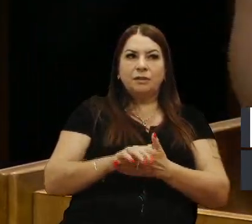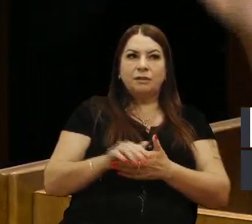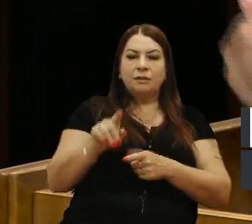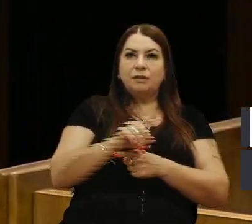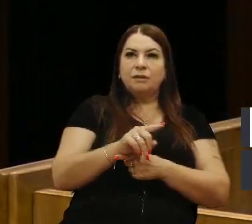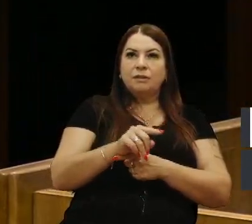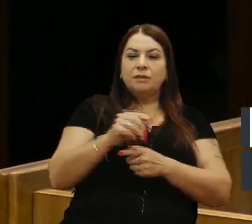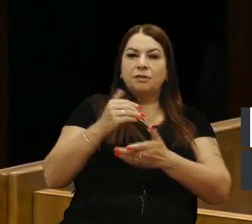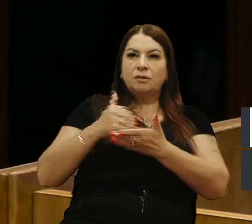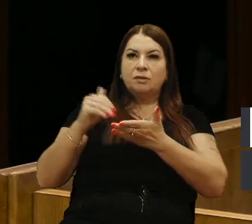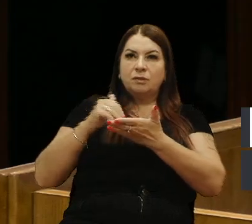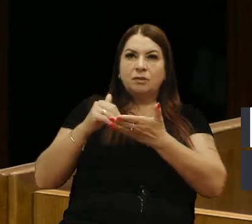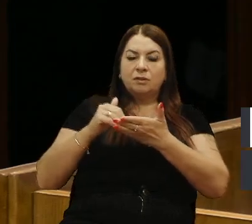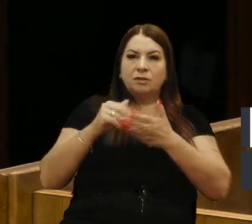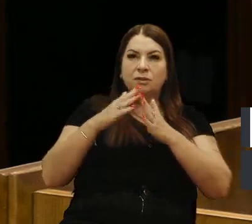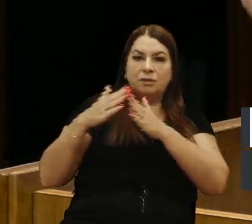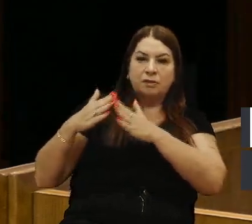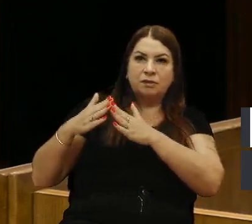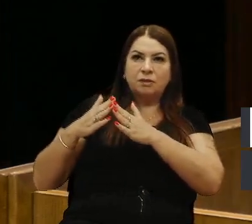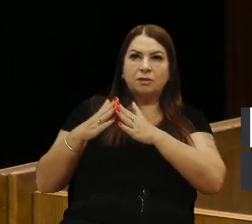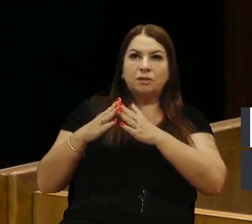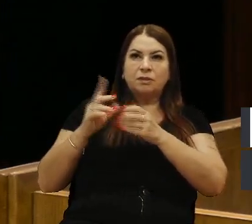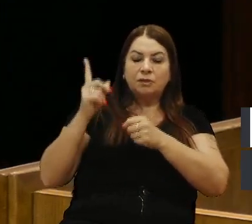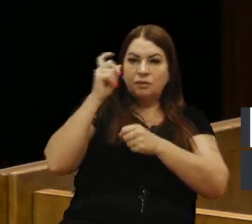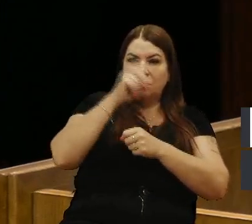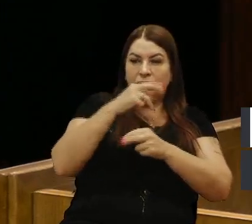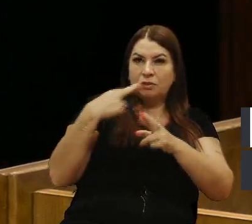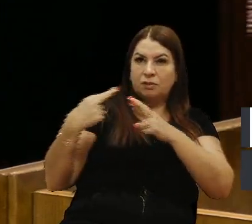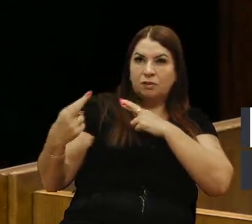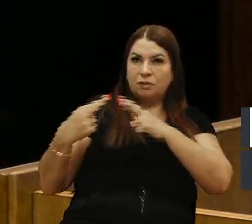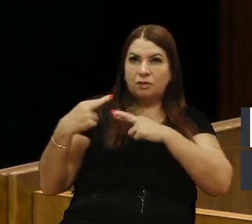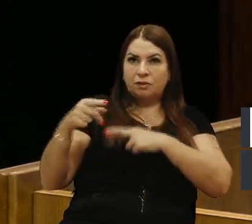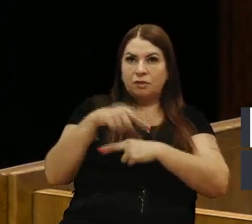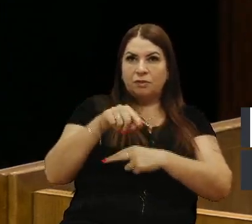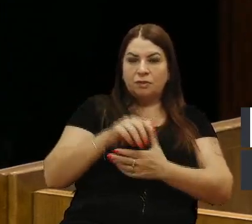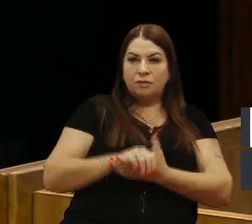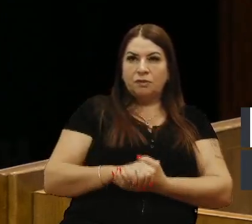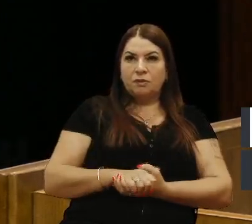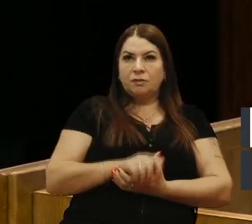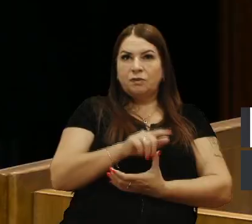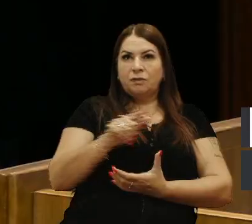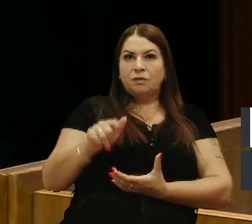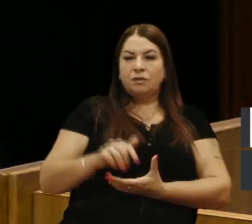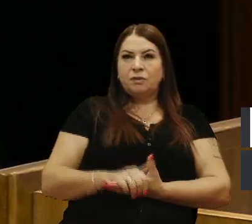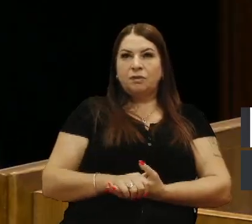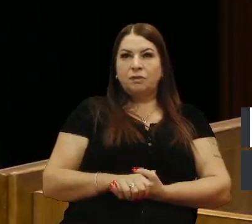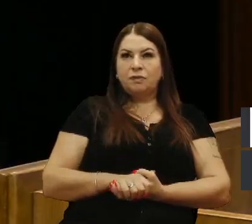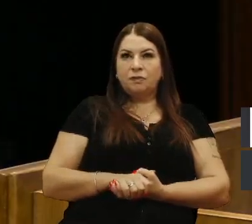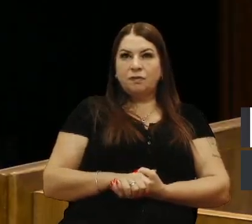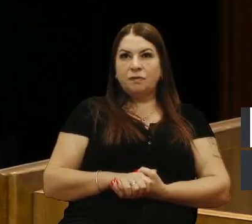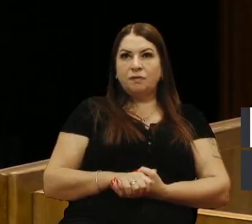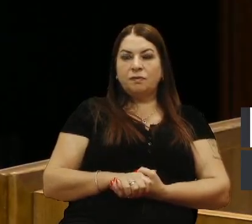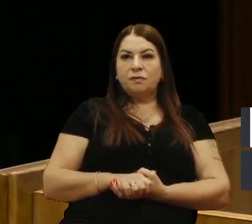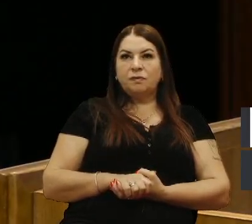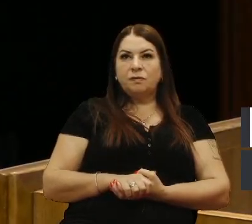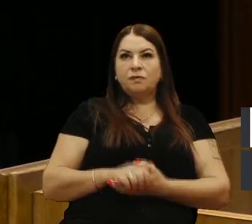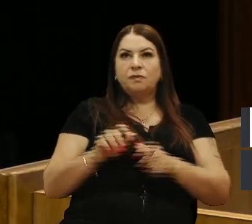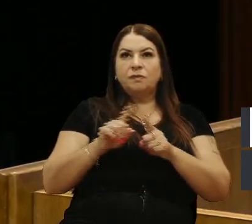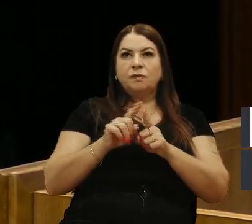o secretário da Habitação. Vocês têm uma dificuldade de se relacionar com as pessoas? Inclusive, eu ouvi aí uns passarinhos contando que nós